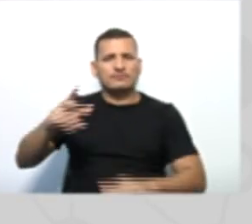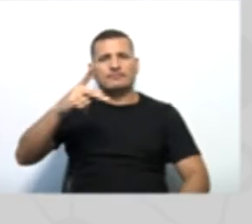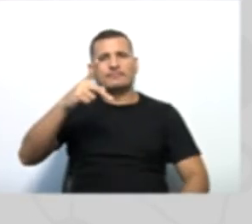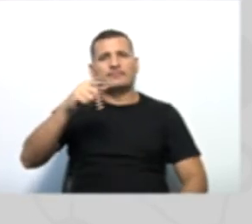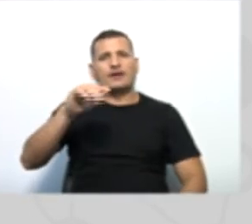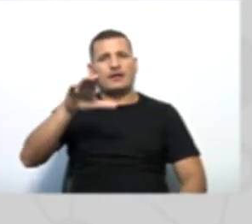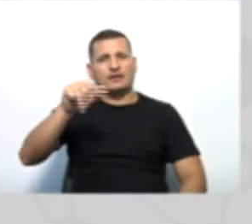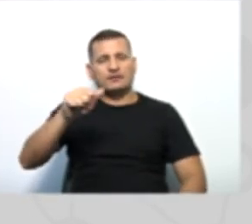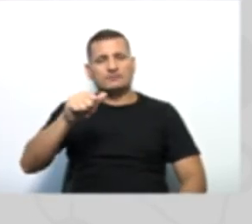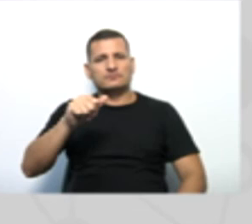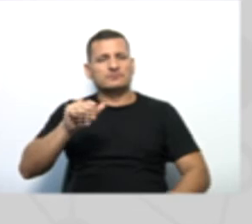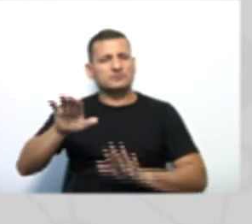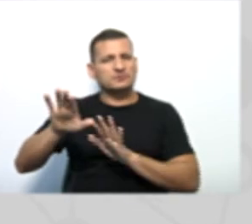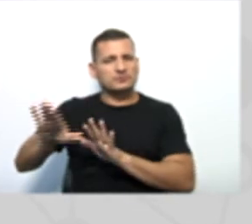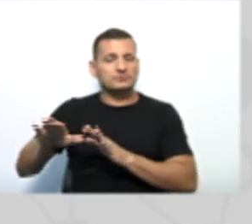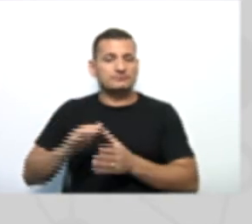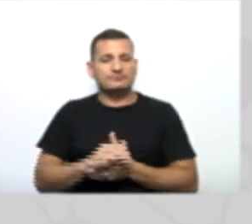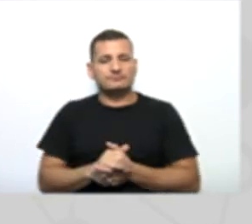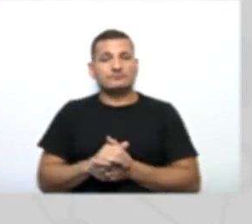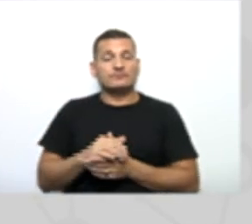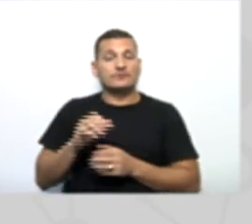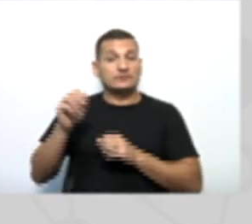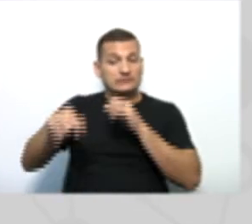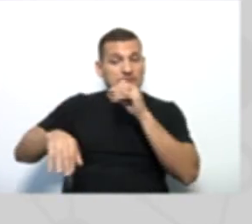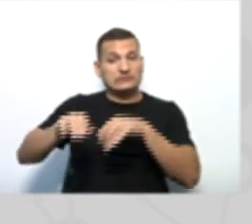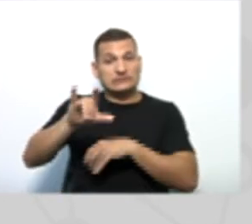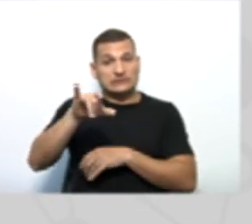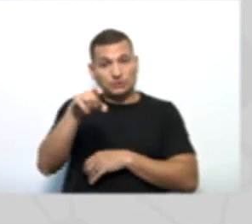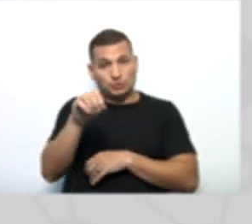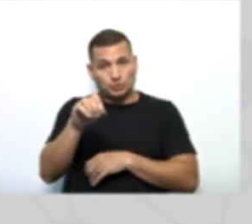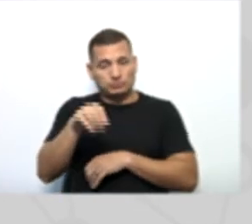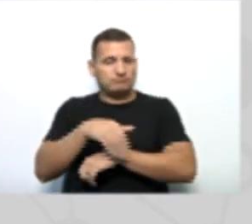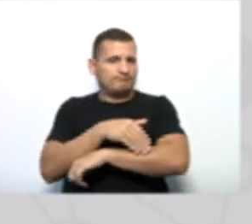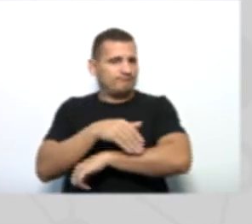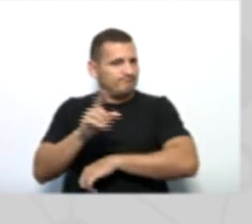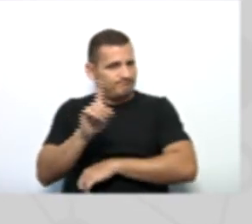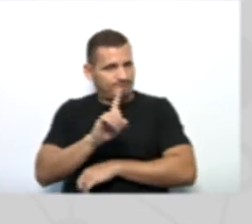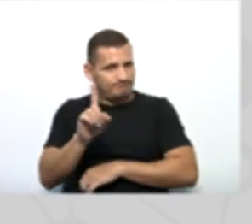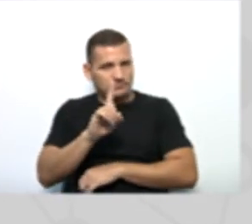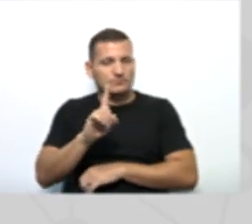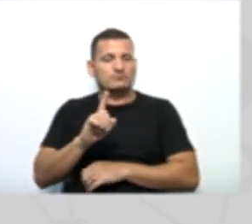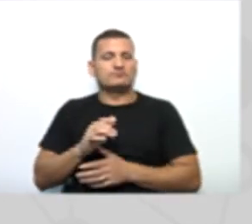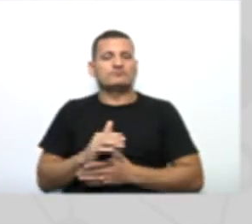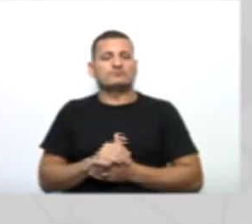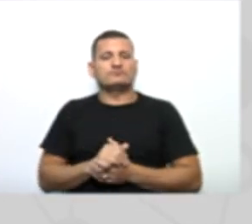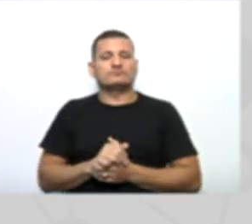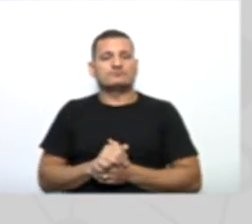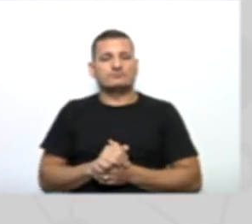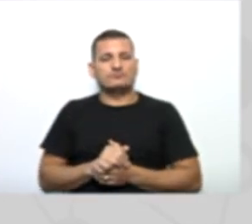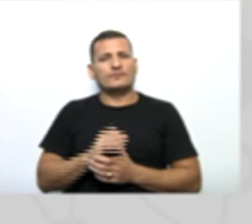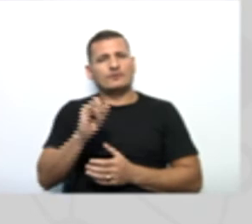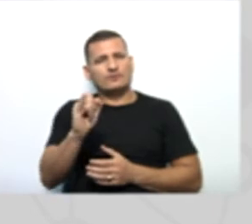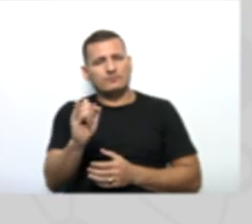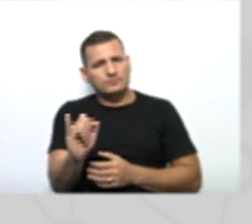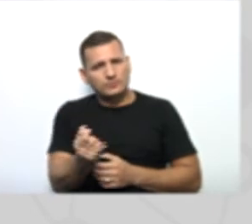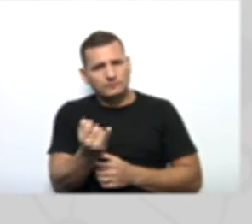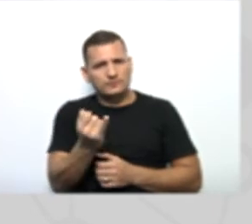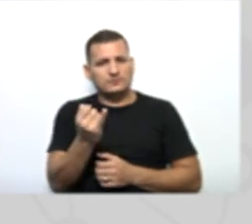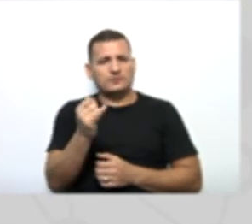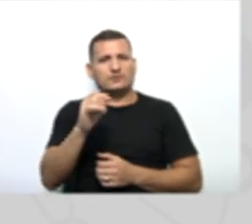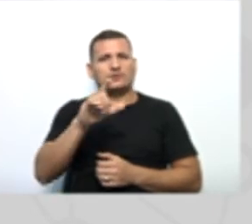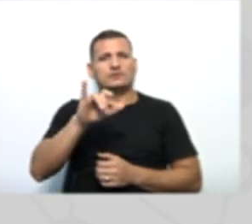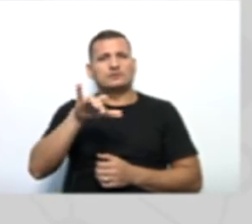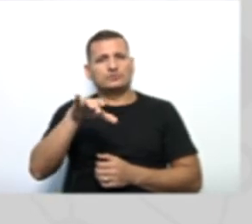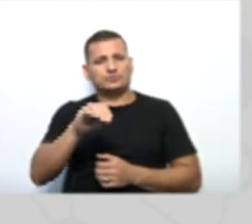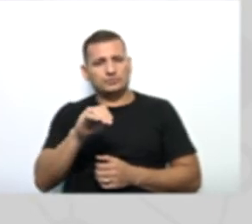na natureza, tá bom? Não jogue lixo nas ruas, separe o lixo, tá? Ó. Reutilize, reaproveite e recicle tudo